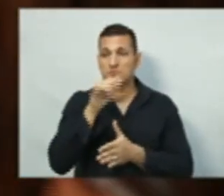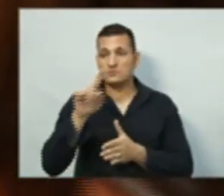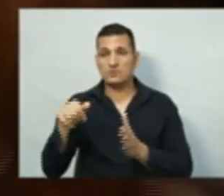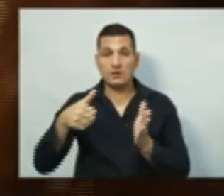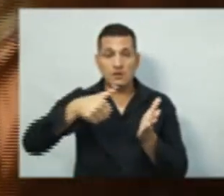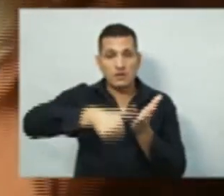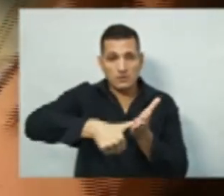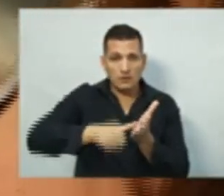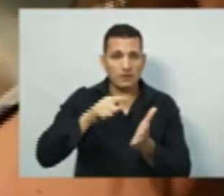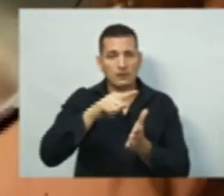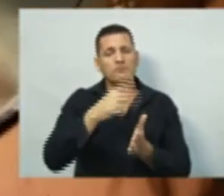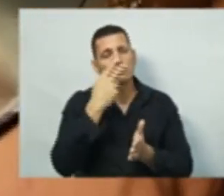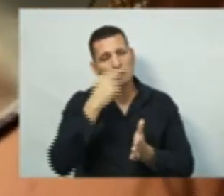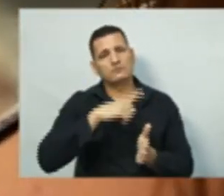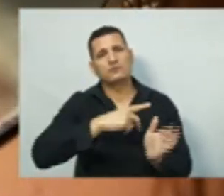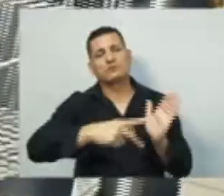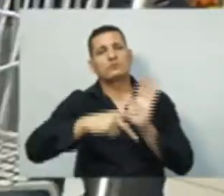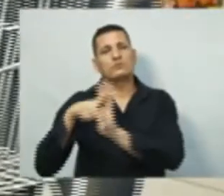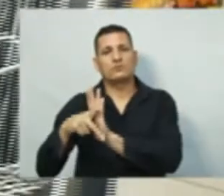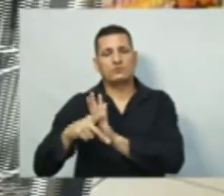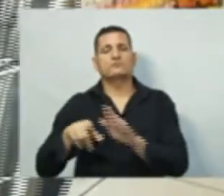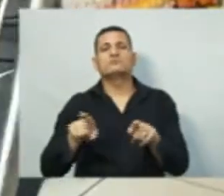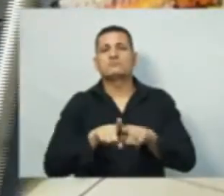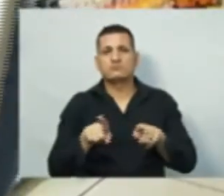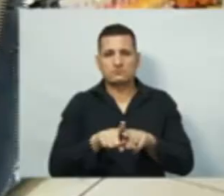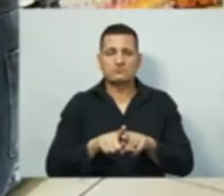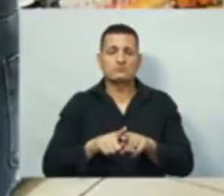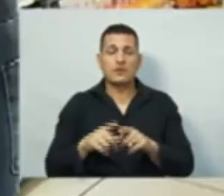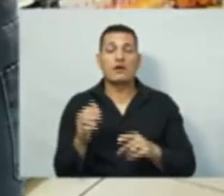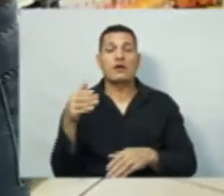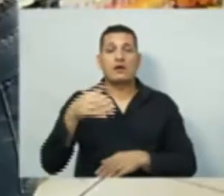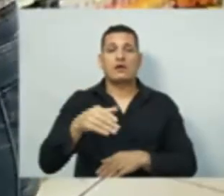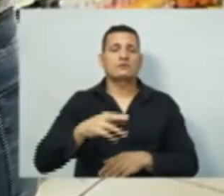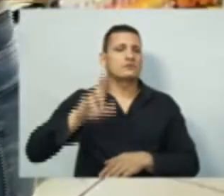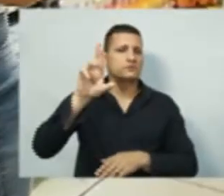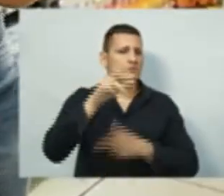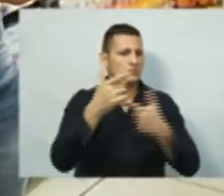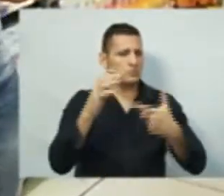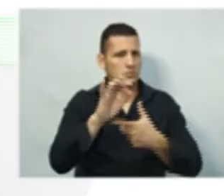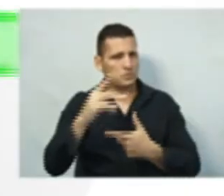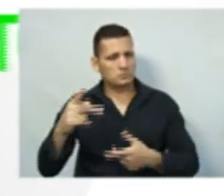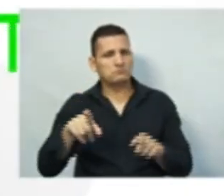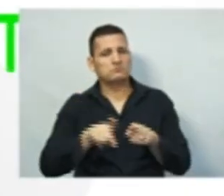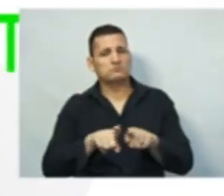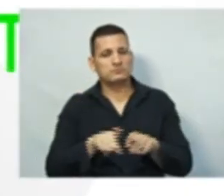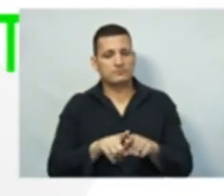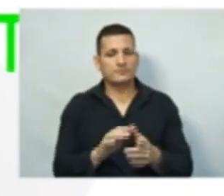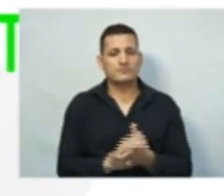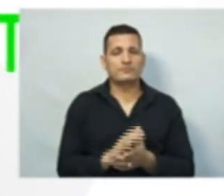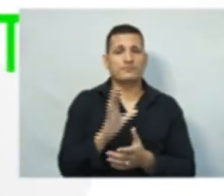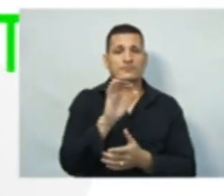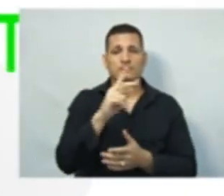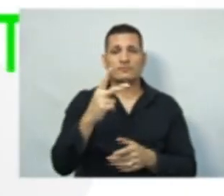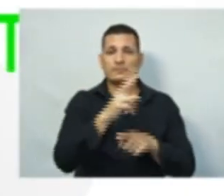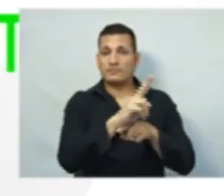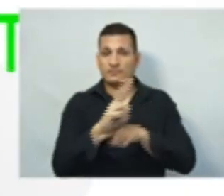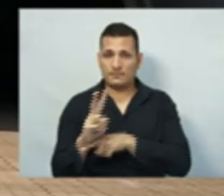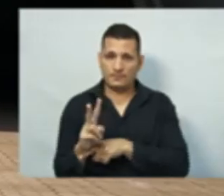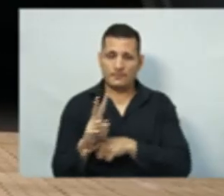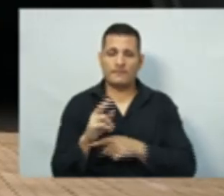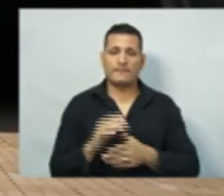um dos donos do negócio, participando de todas as decisões da cooperativa e dos resultados. Cooperativismo de